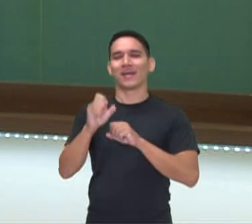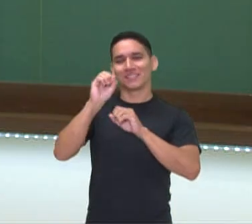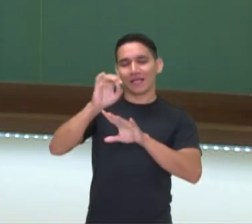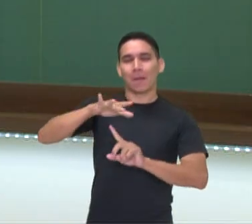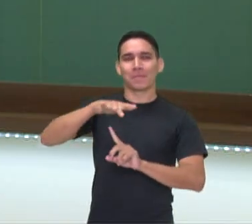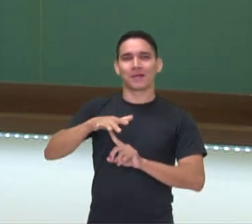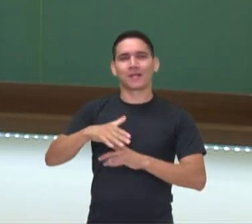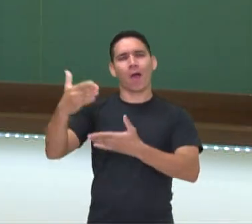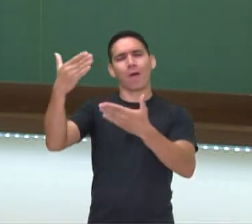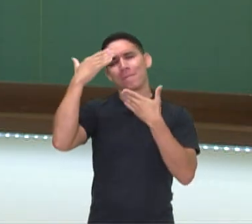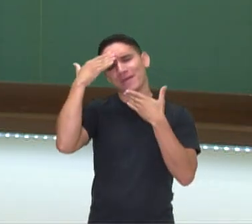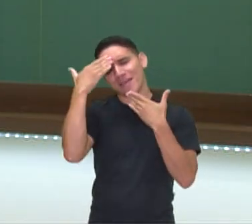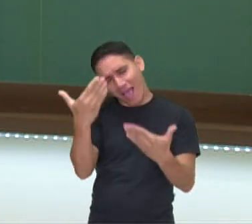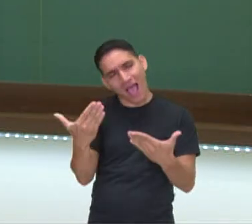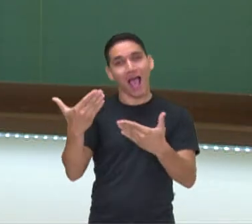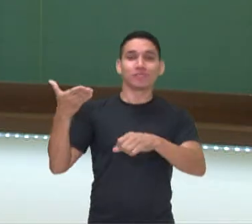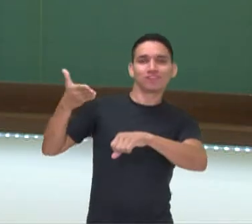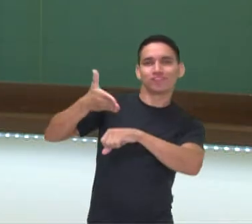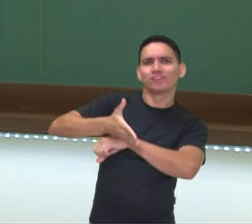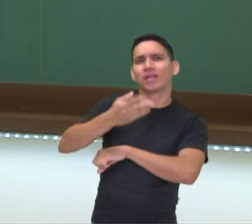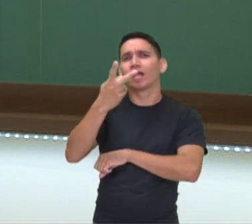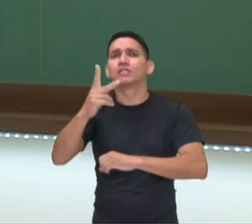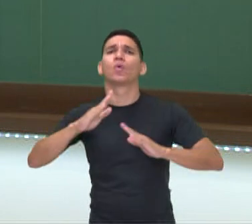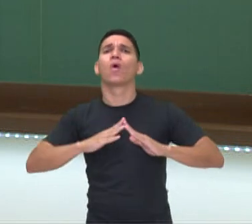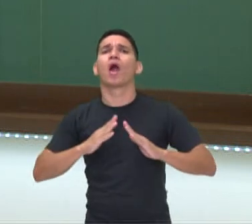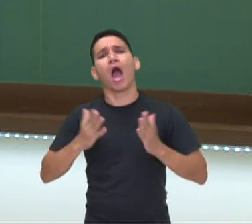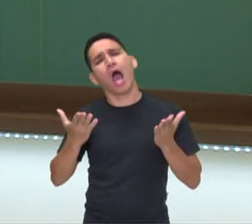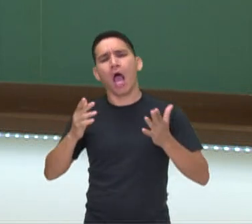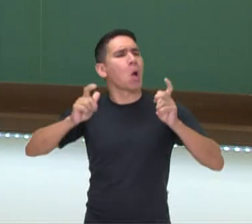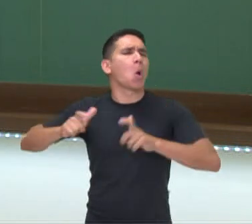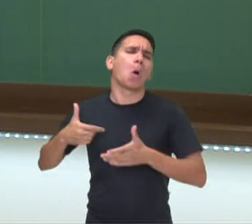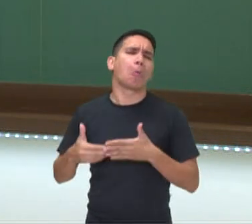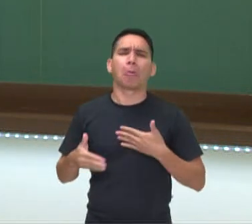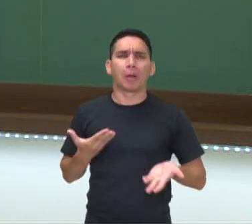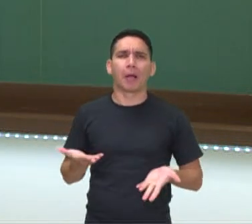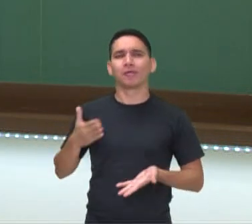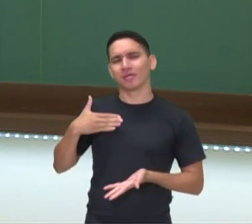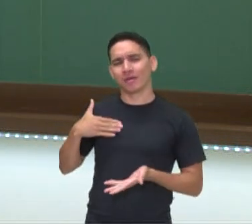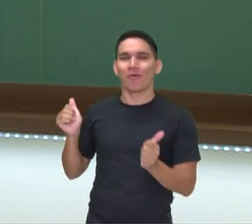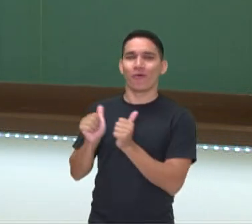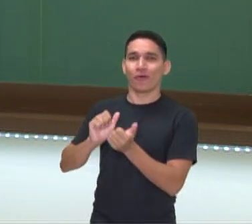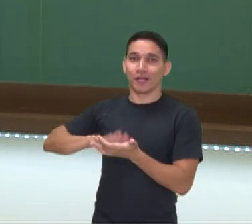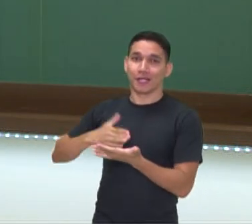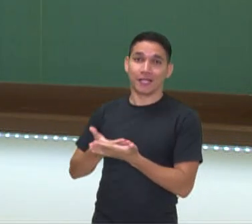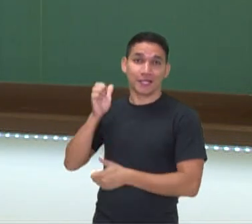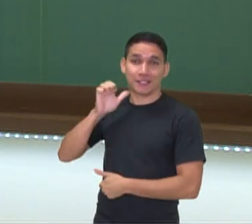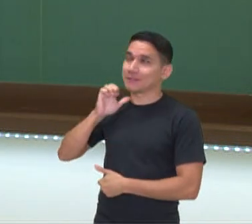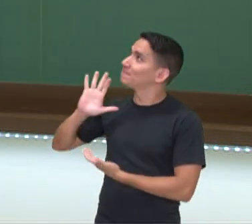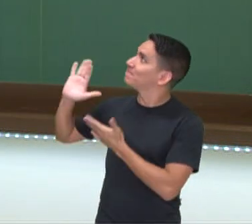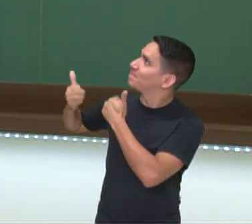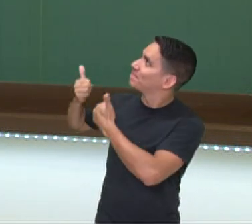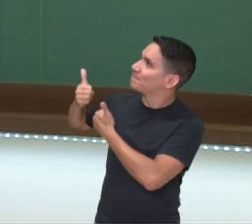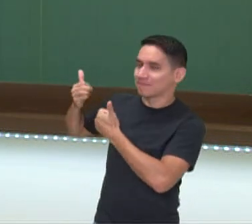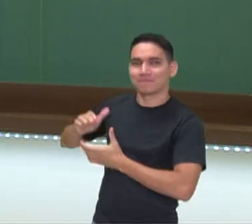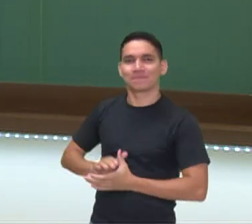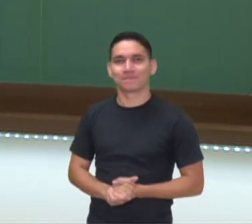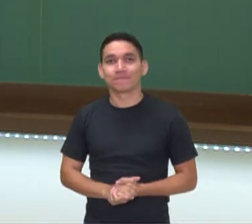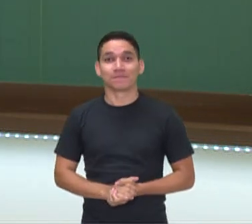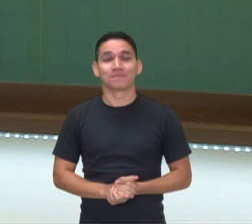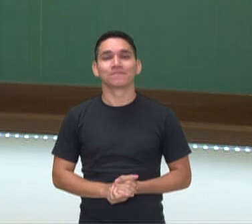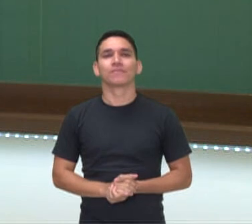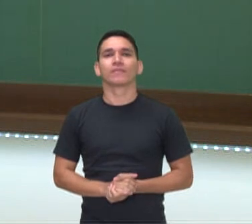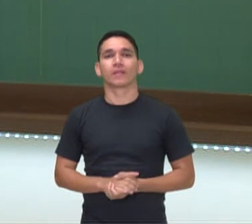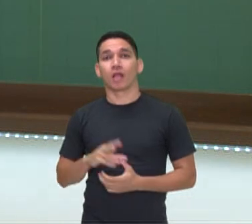por permitir a nossa entrada aonde quer que você esteja, tanto a minha entrada quanto a do nosso intérprete de Libras, Ezion.